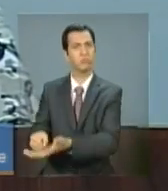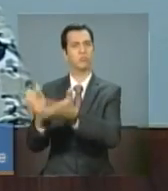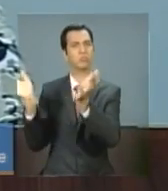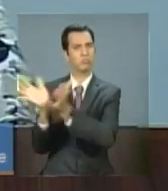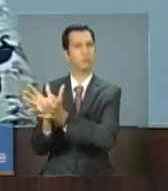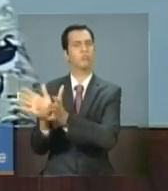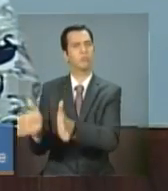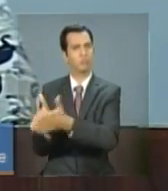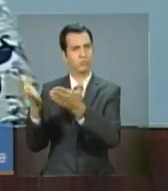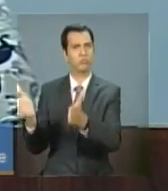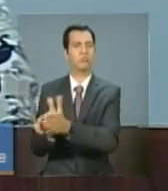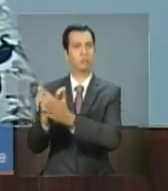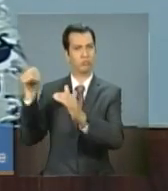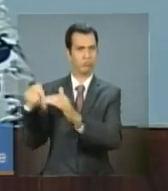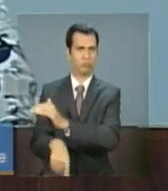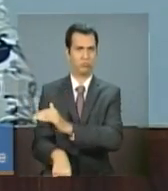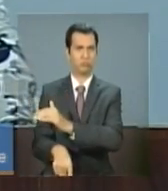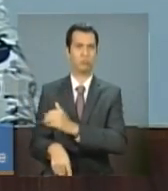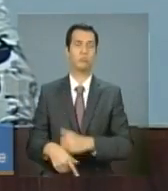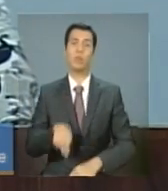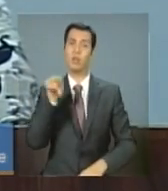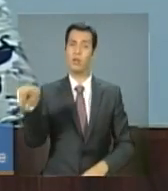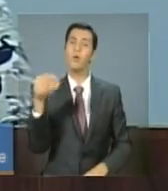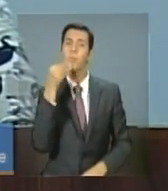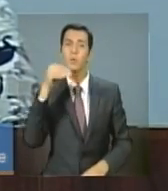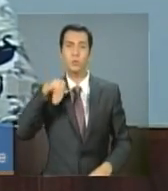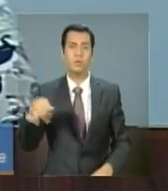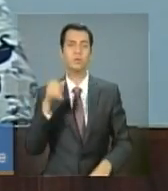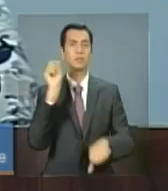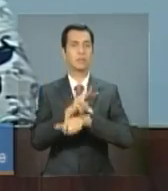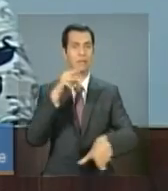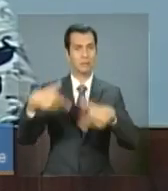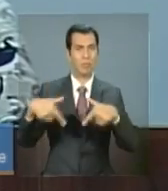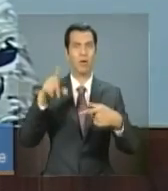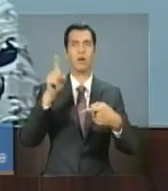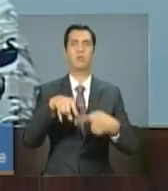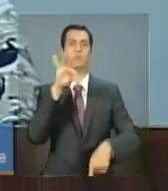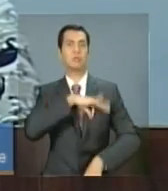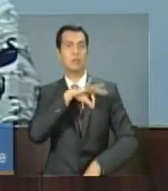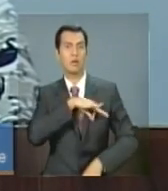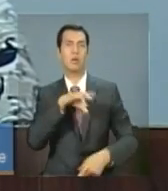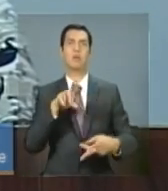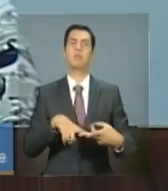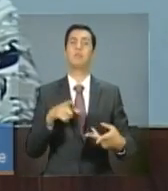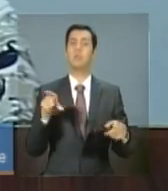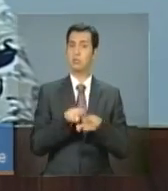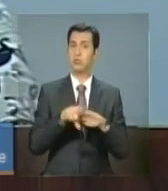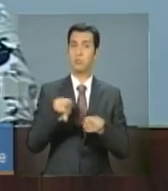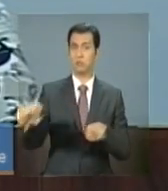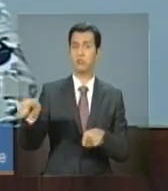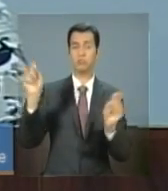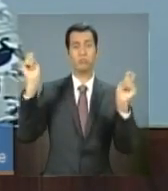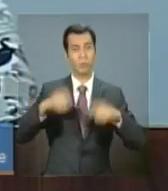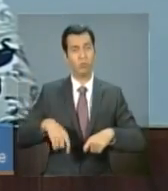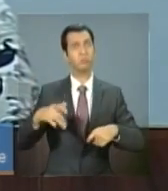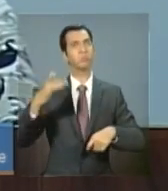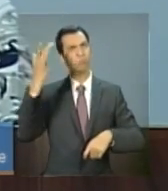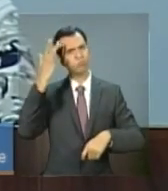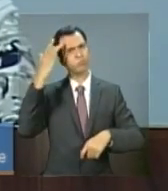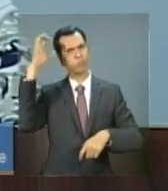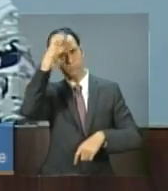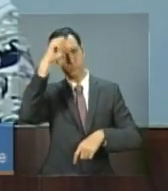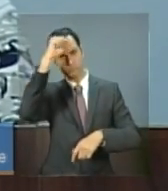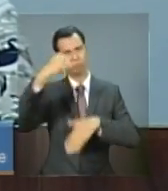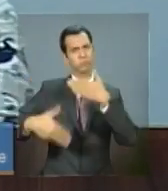brasileiros, oportunidades de emprego, de ocupação, de renda, mas também oportunidades de ampliação das suas capacidades